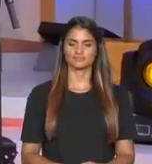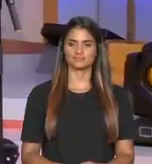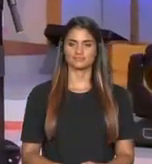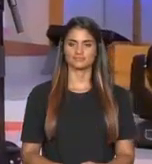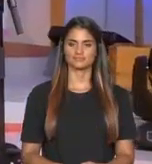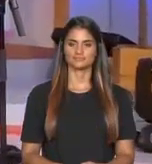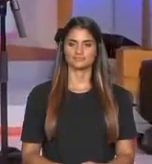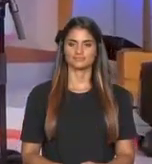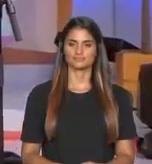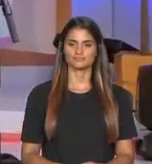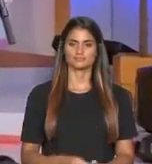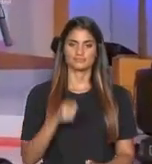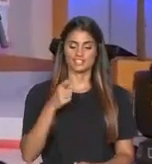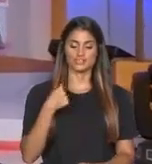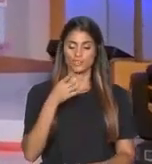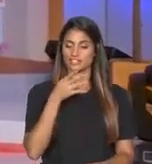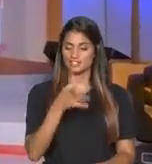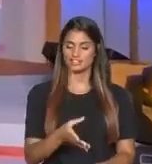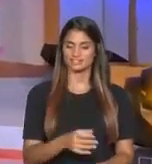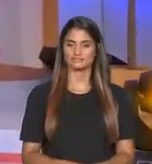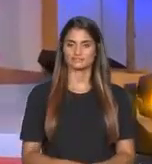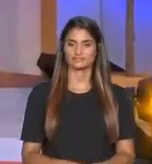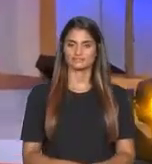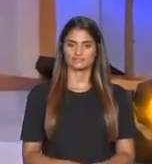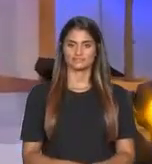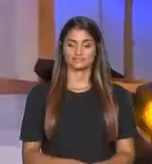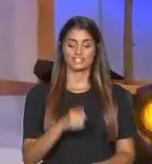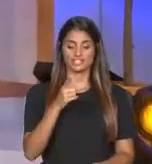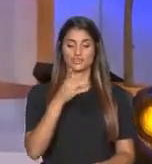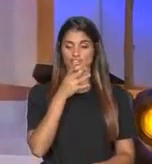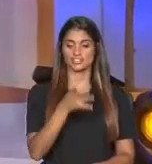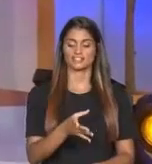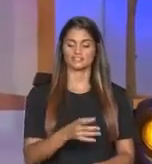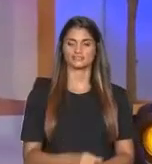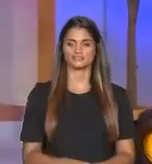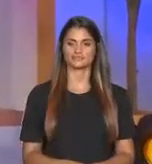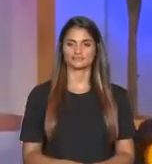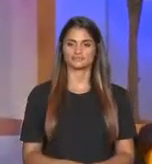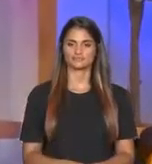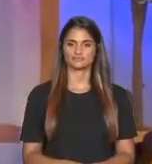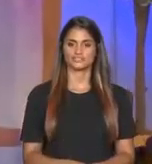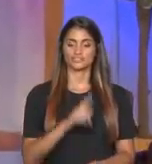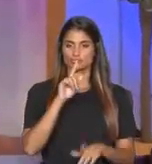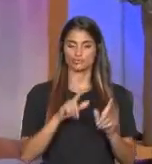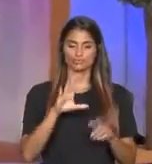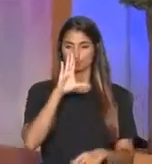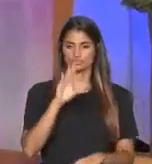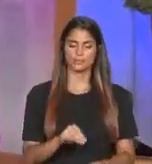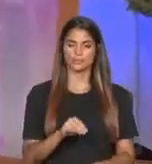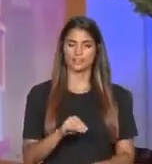Era isso que eu diria. Era isso que eu diria. Quem não sabe canta a